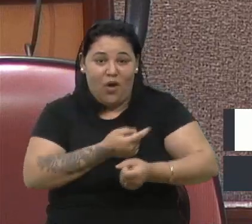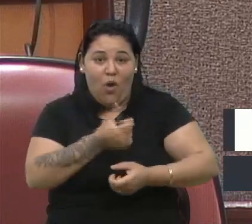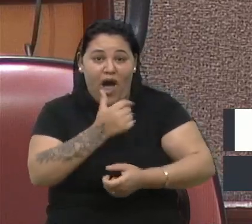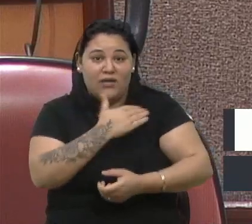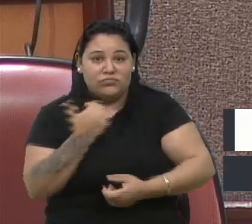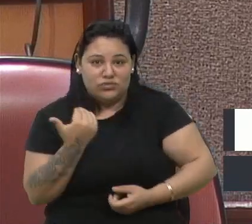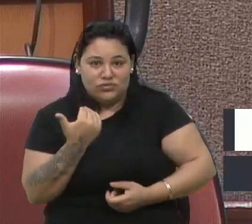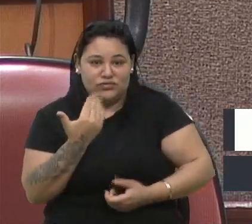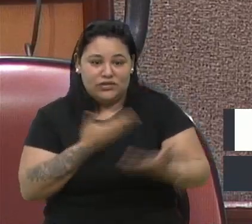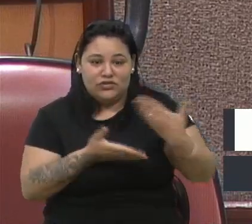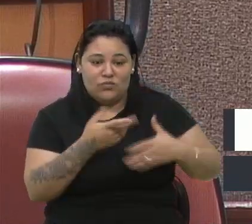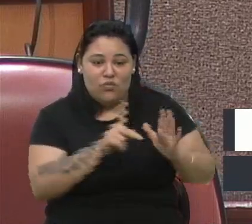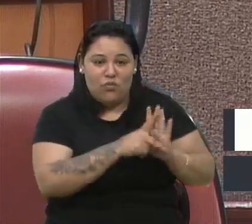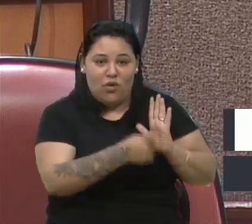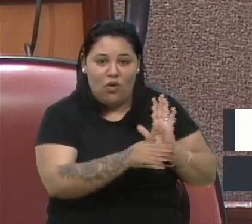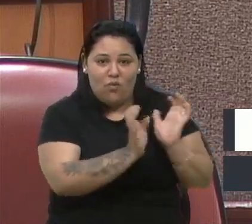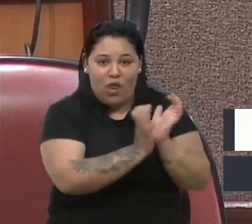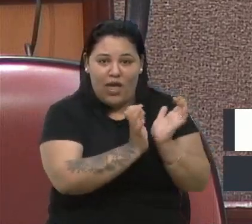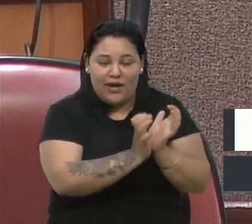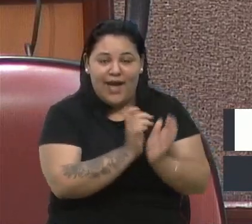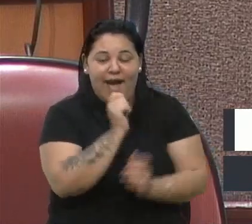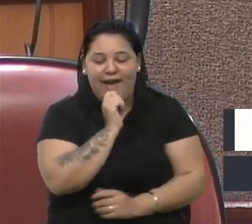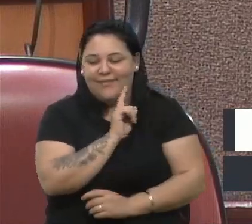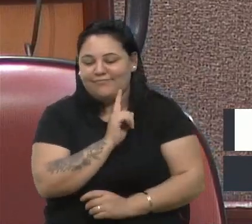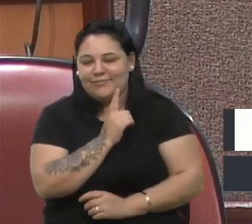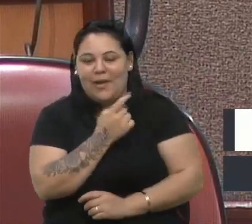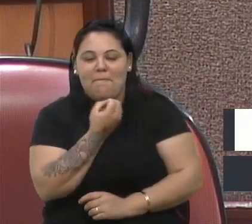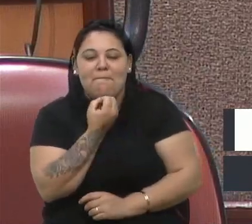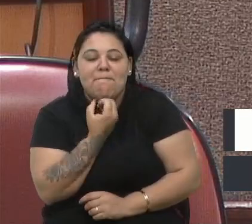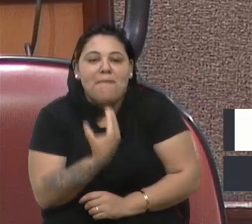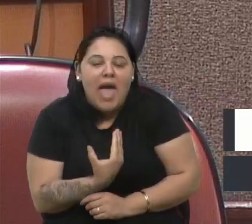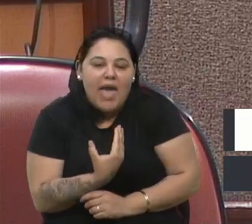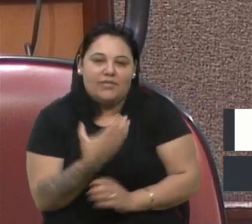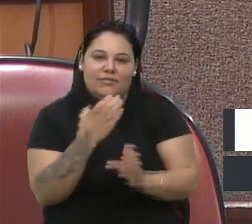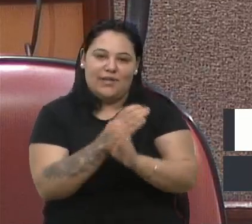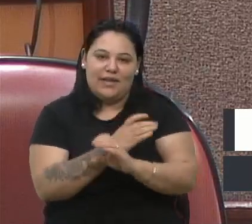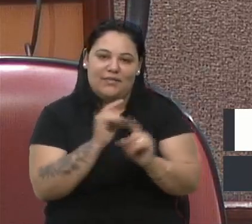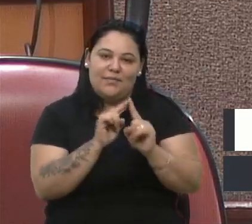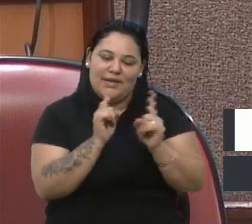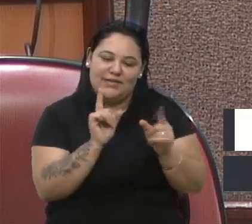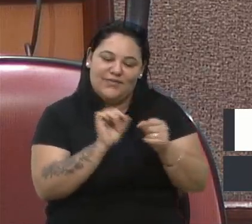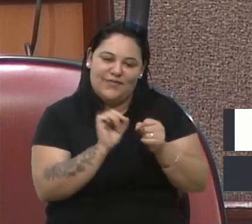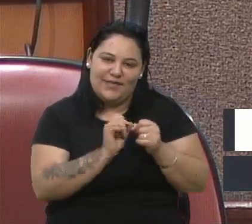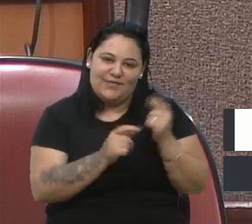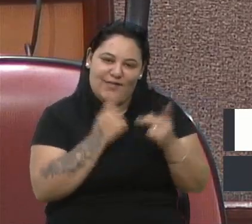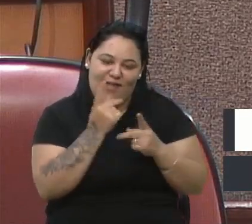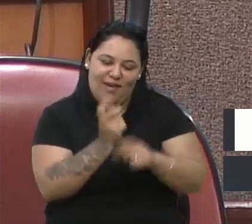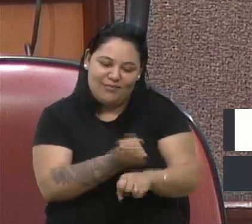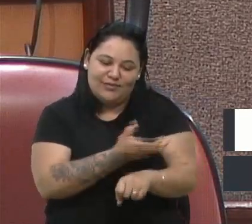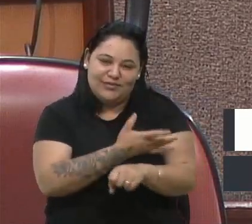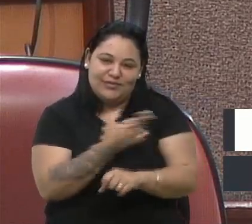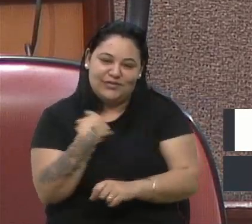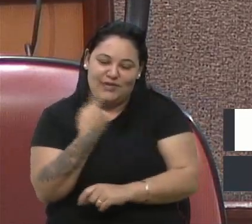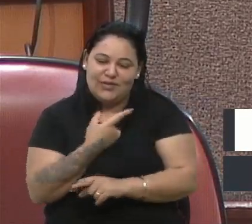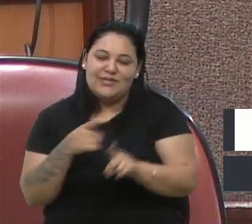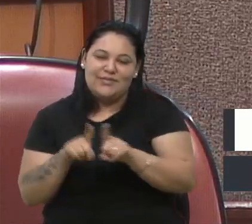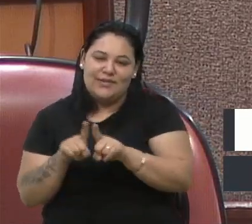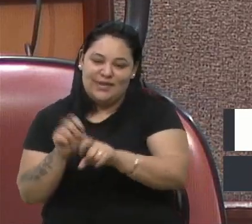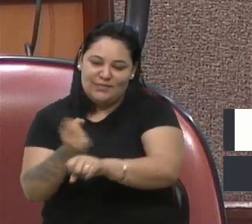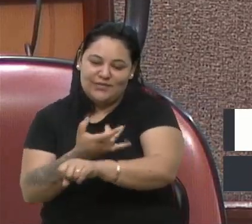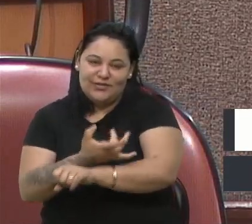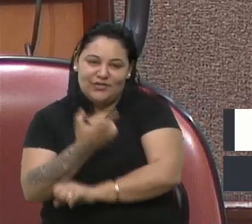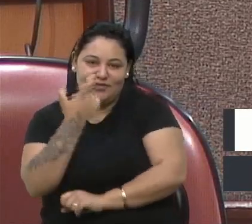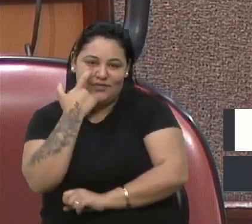colegas, né? Ela não está ainda 100%, mas ontem fez uma fala emocionada e a gente ficou emocionado de ver a doutora Rita